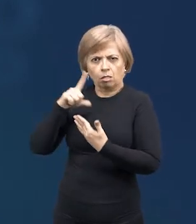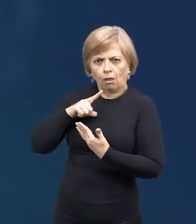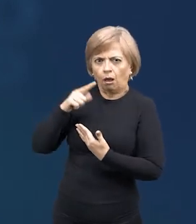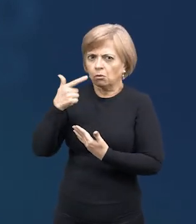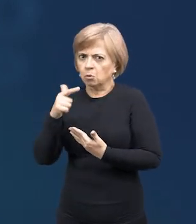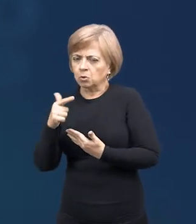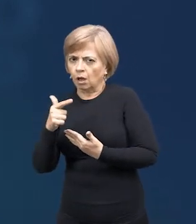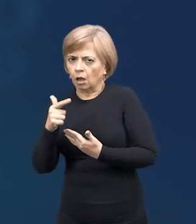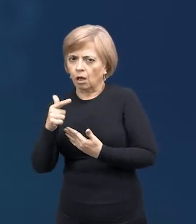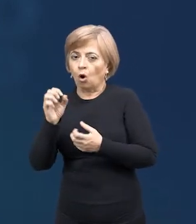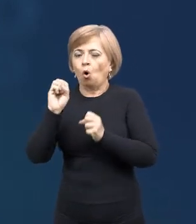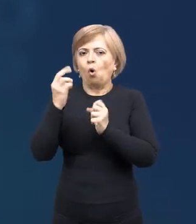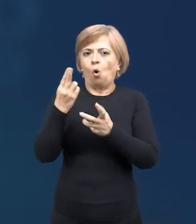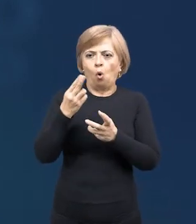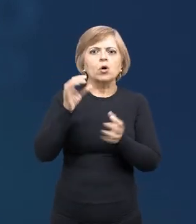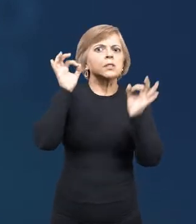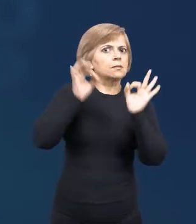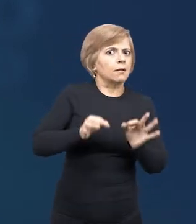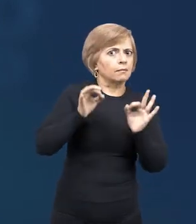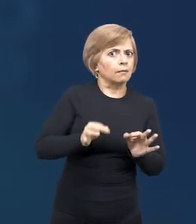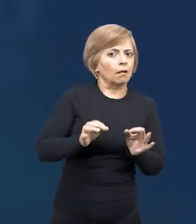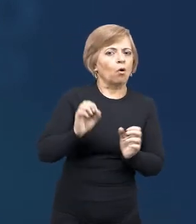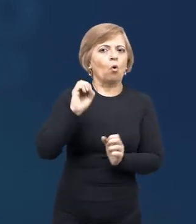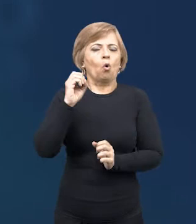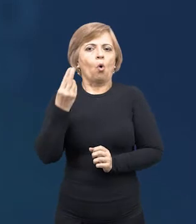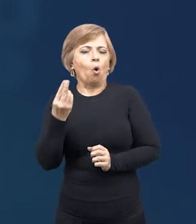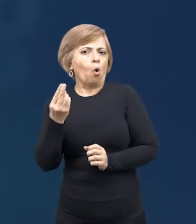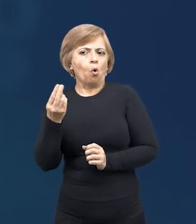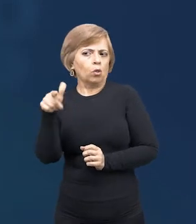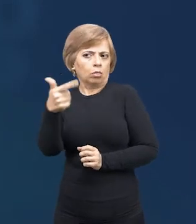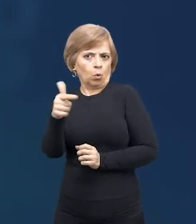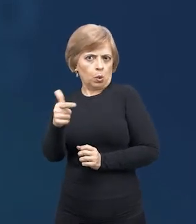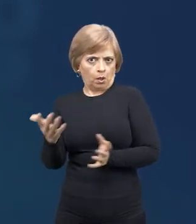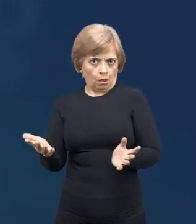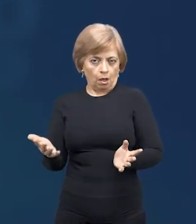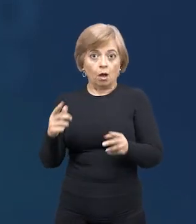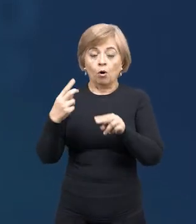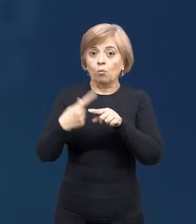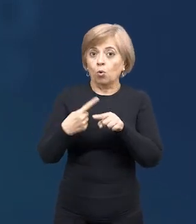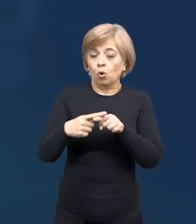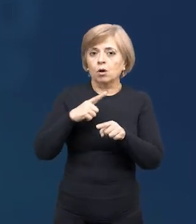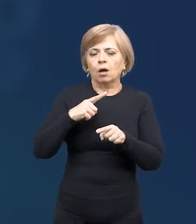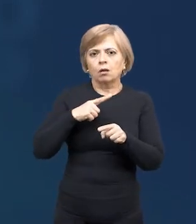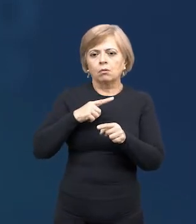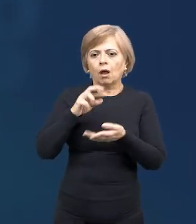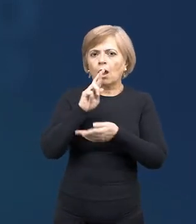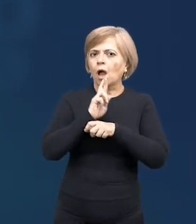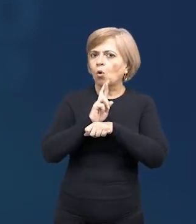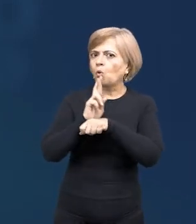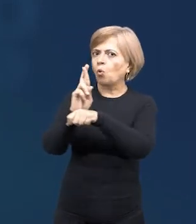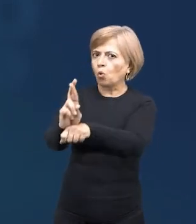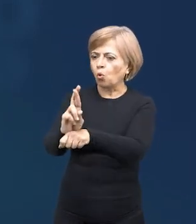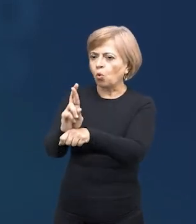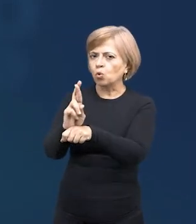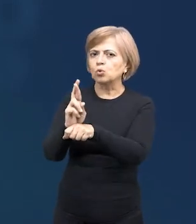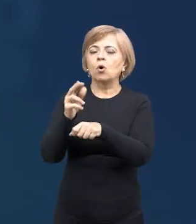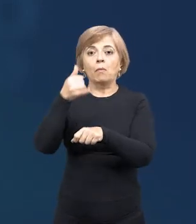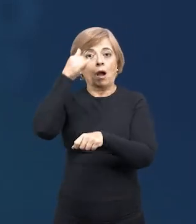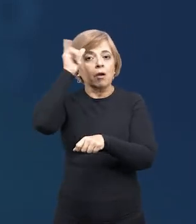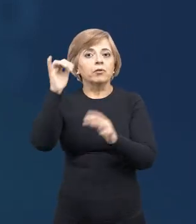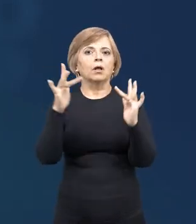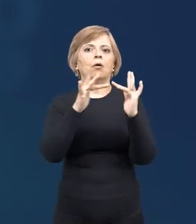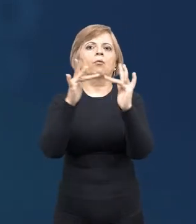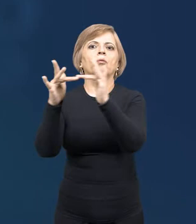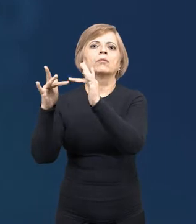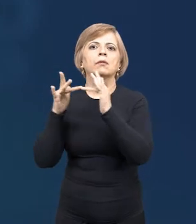assim conduzir com mais propriedade esse processo de retomada, levando em conta a alocação de recursos, contato com as